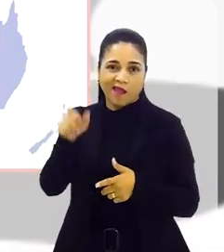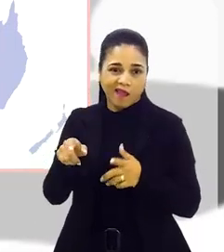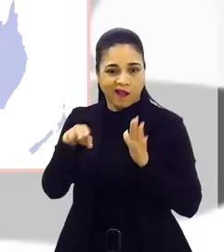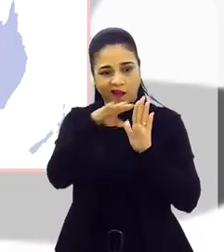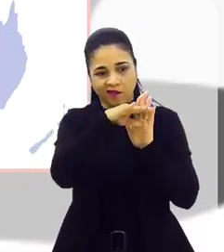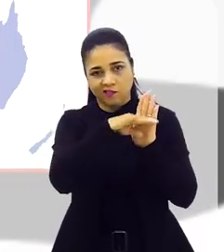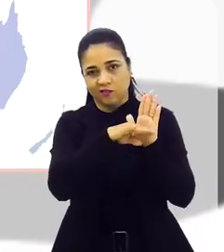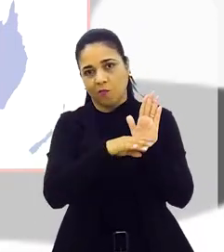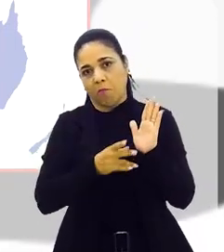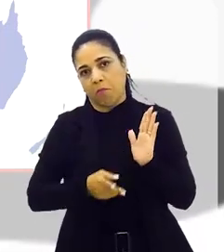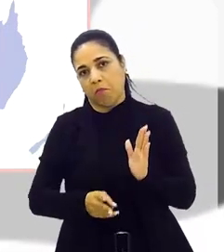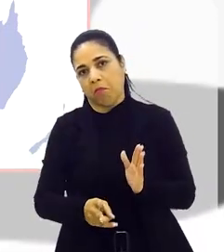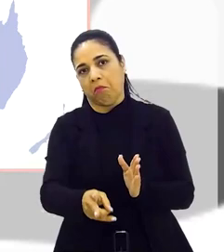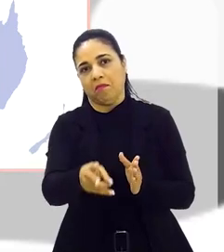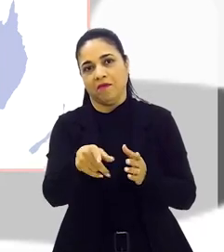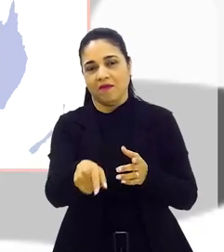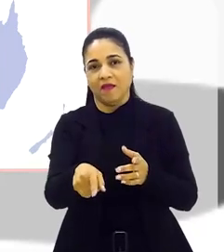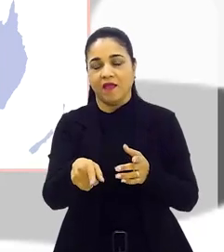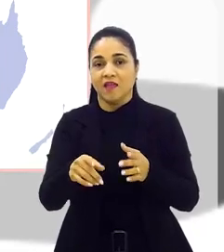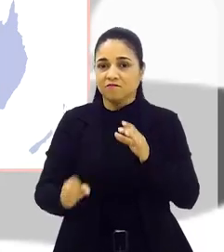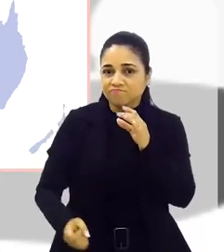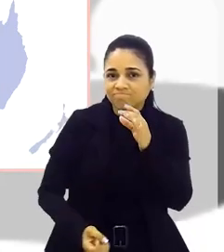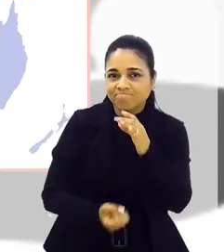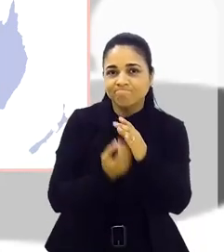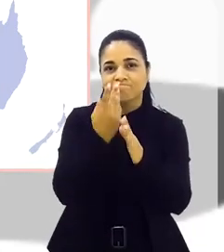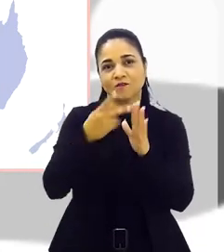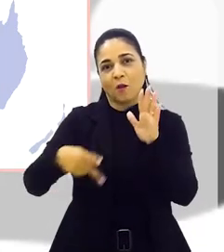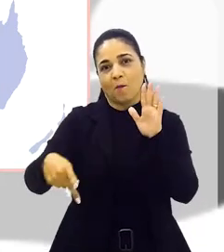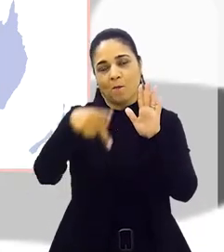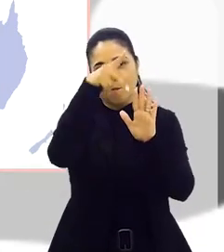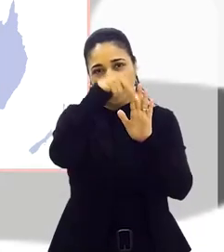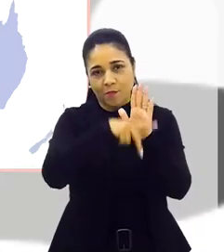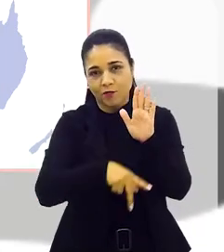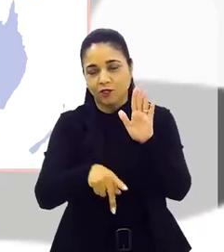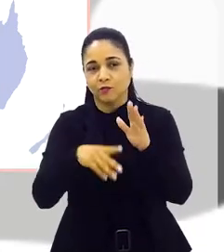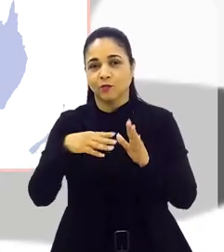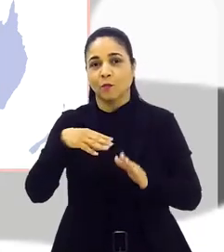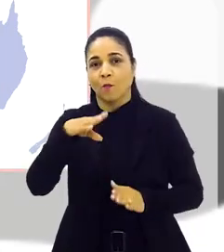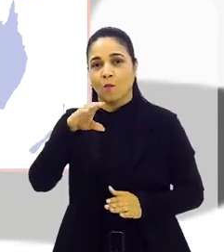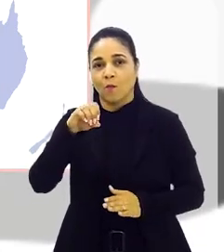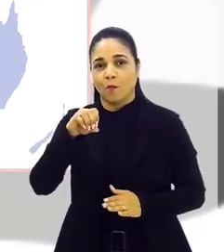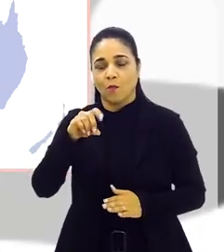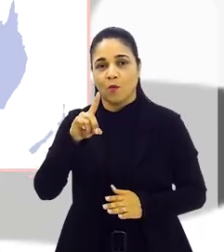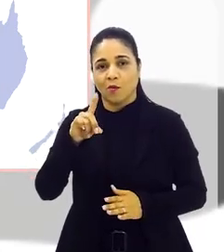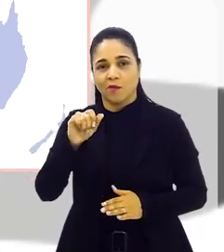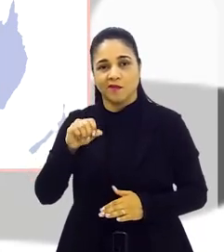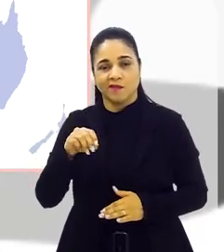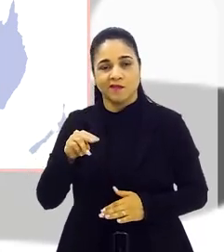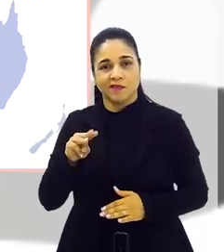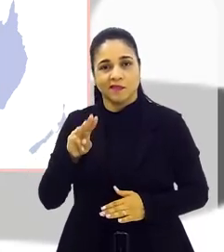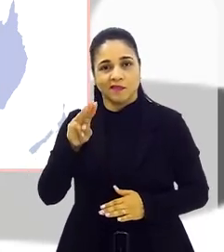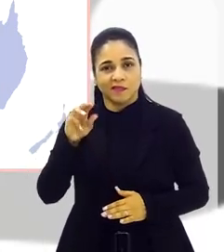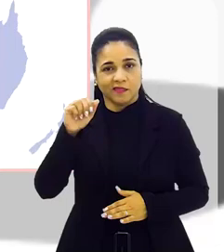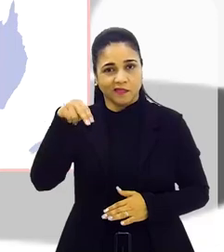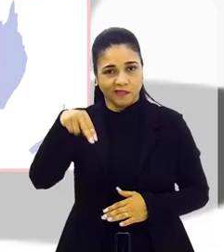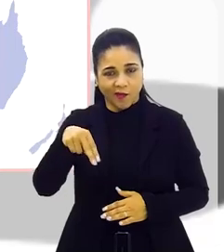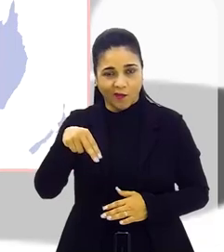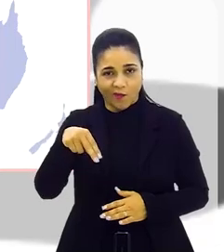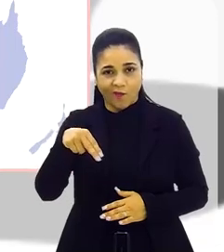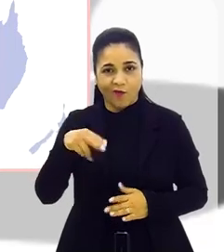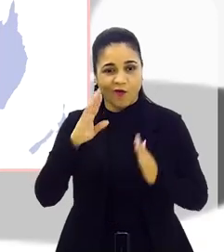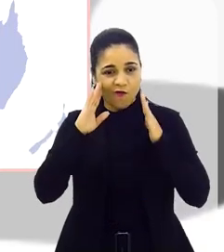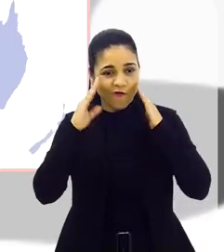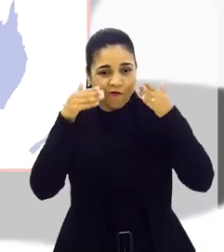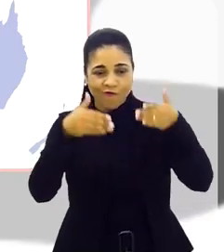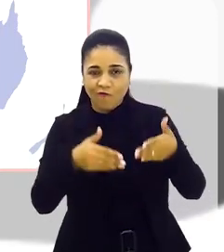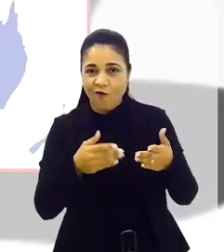aqui a lista não para, não. Principalmente depois que ele fundou o Projeto Modal, que é o foco da nossa